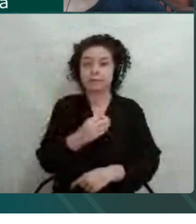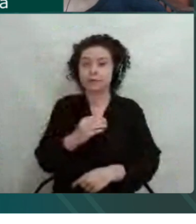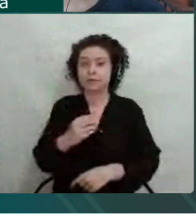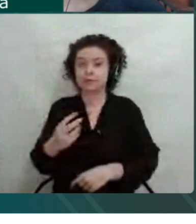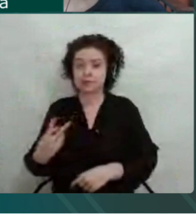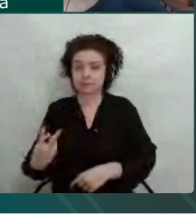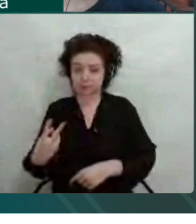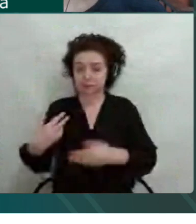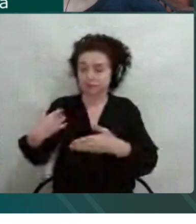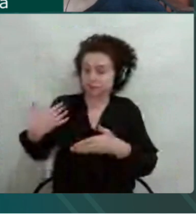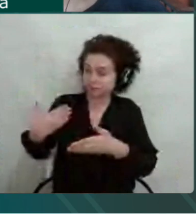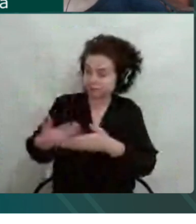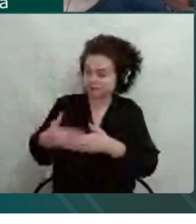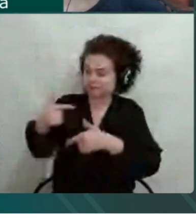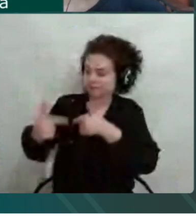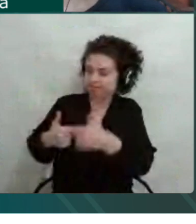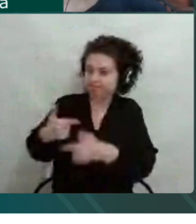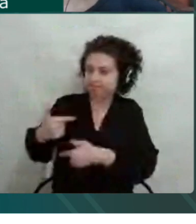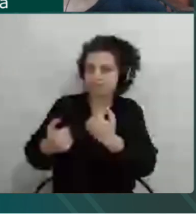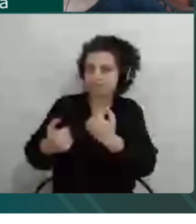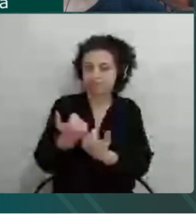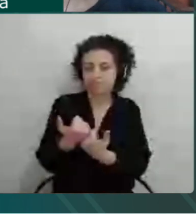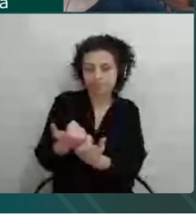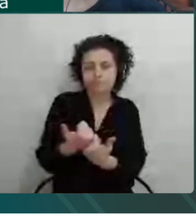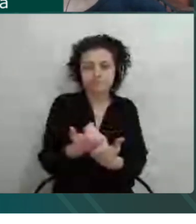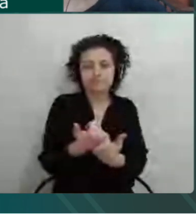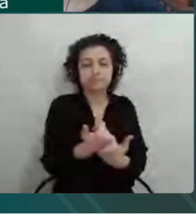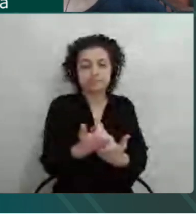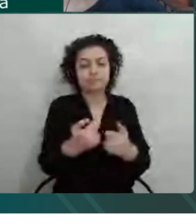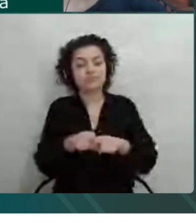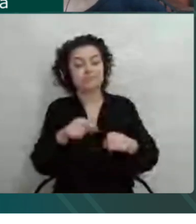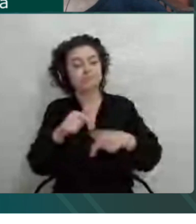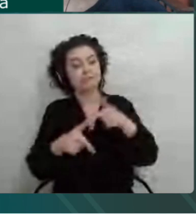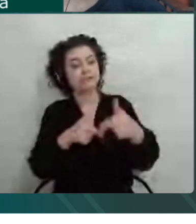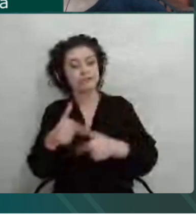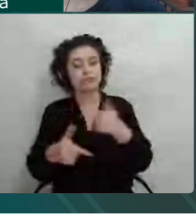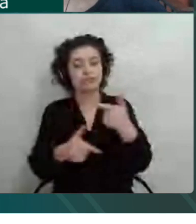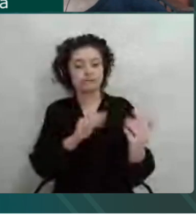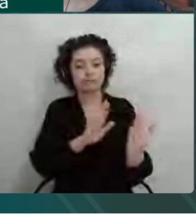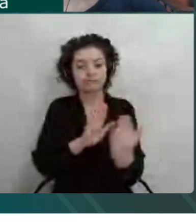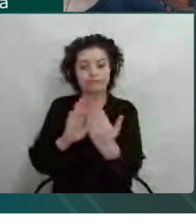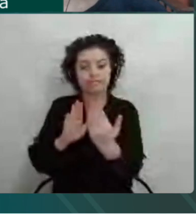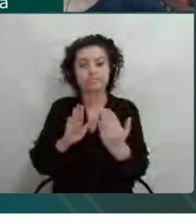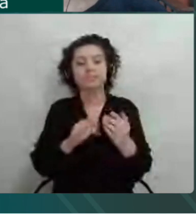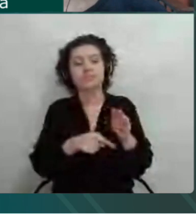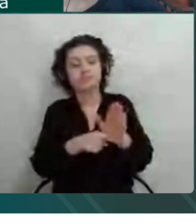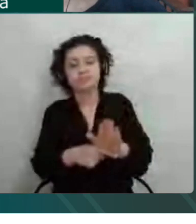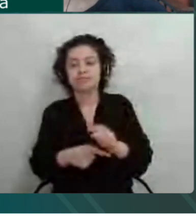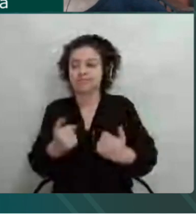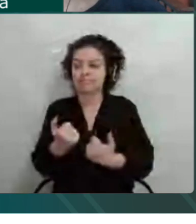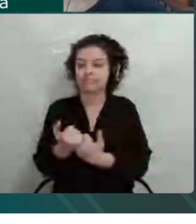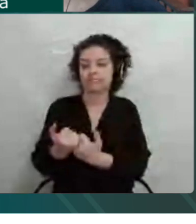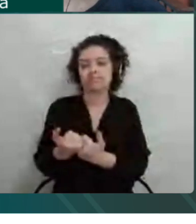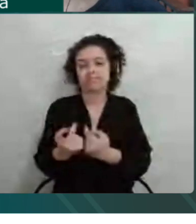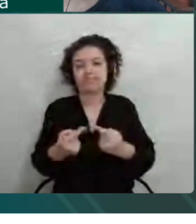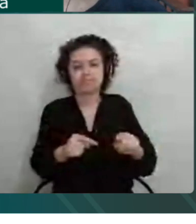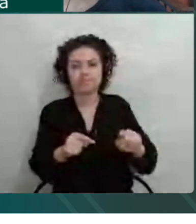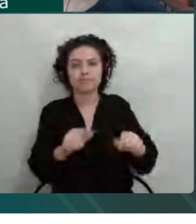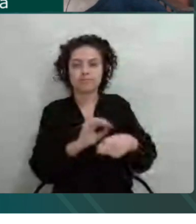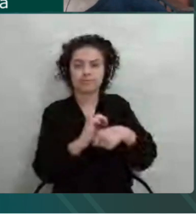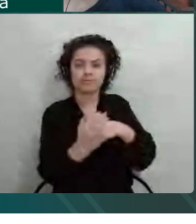trabalhado muito na assessoria, enfim, e na atuação frente a essa condição. Teremos também a presença